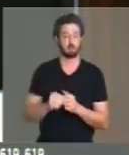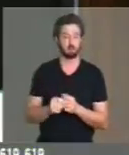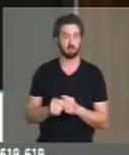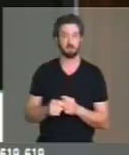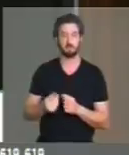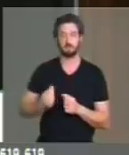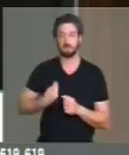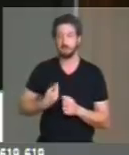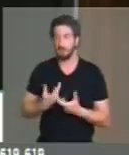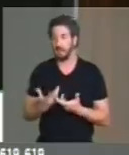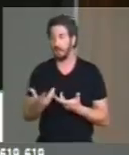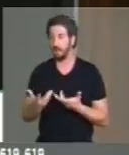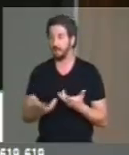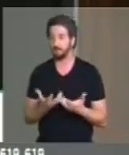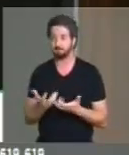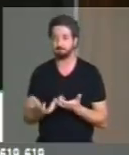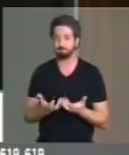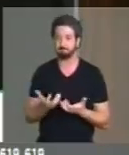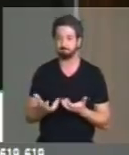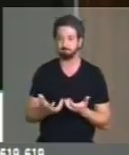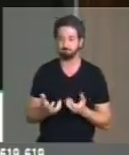numa situação de